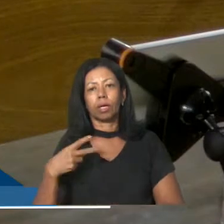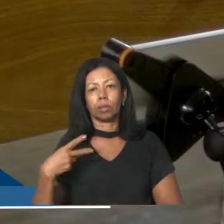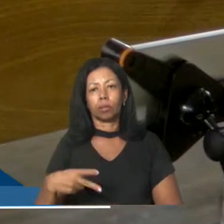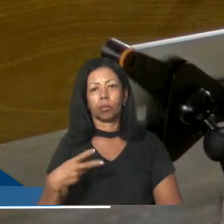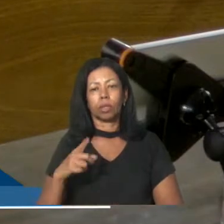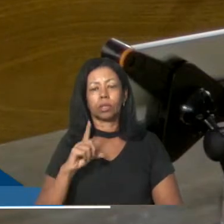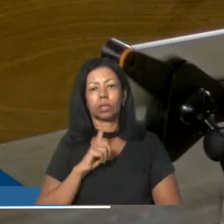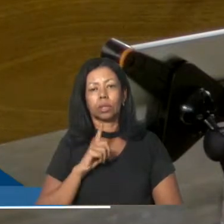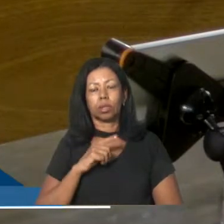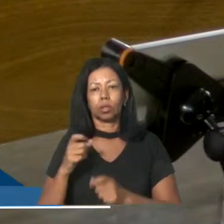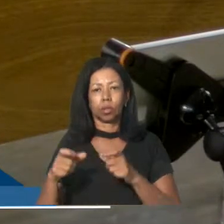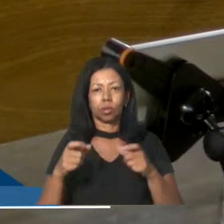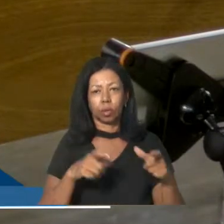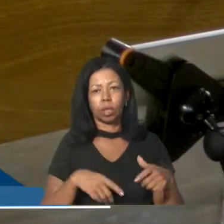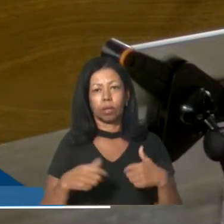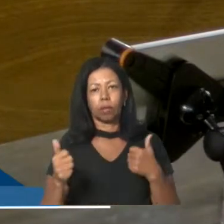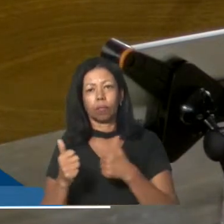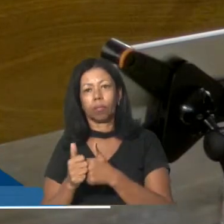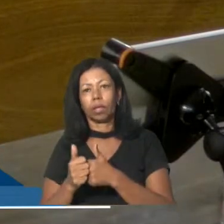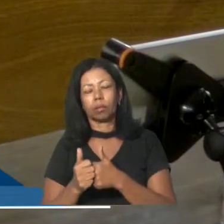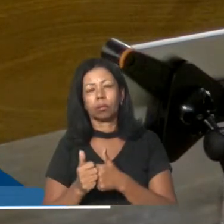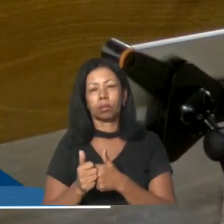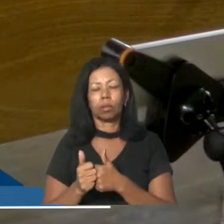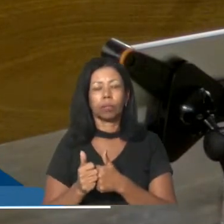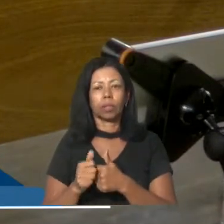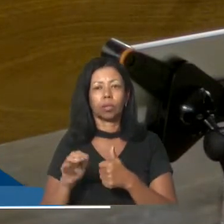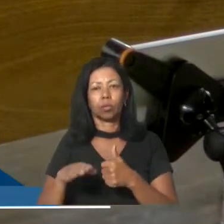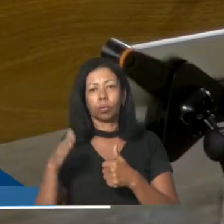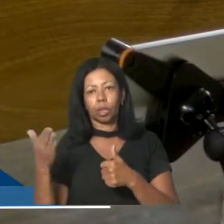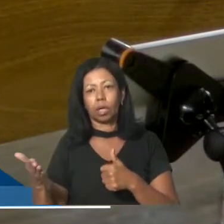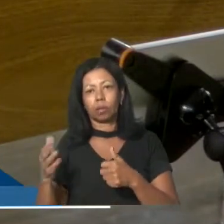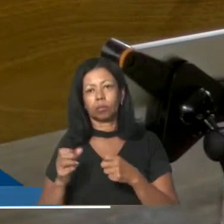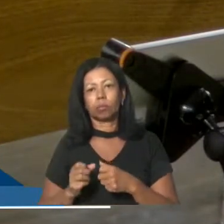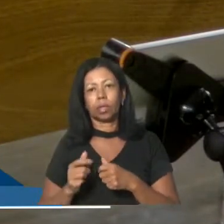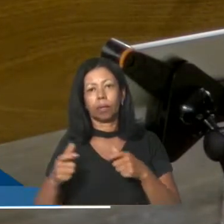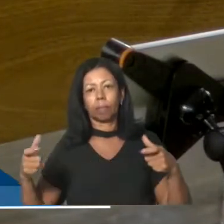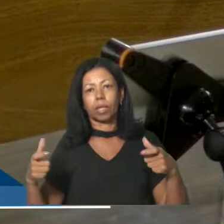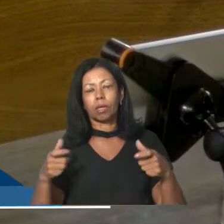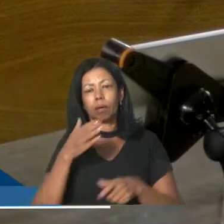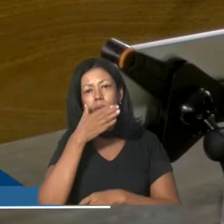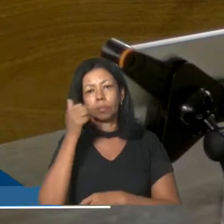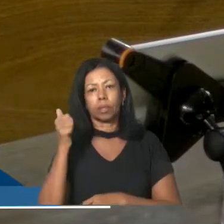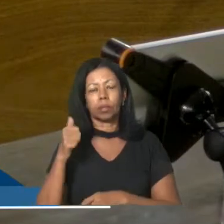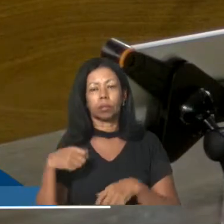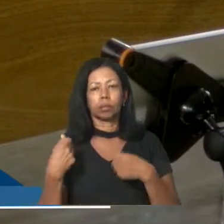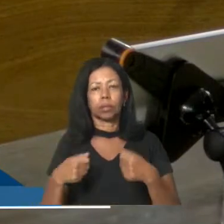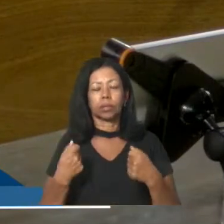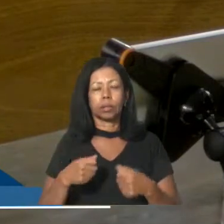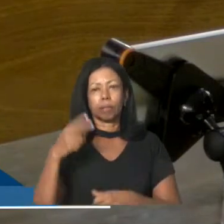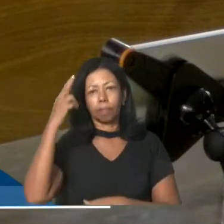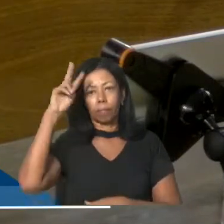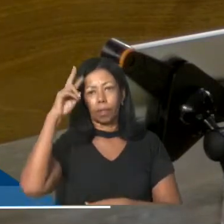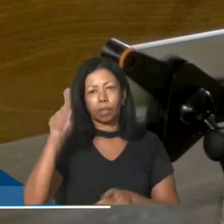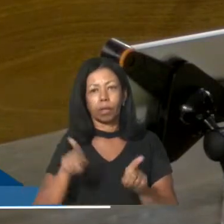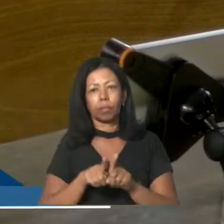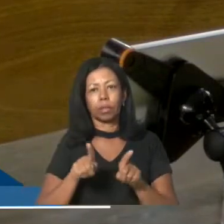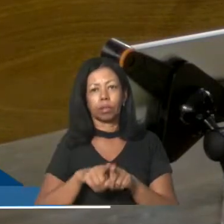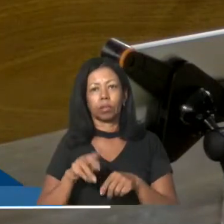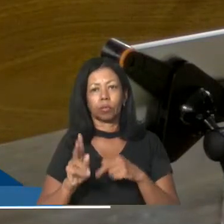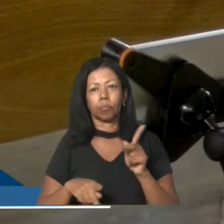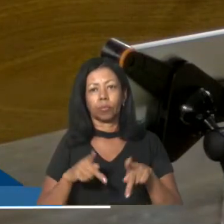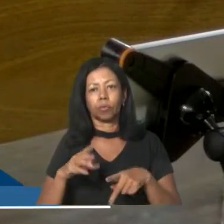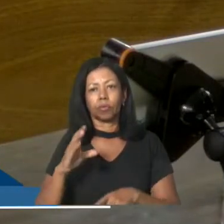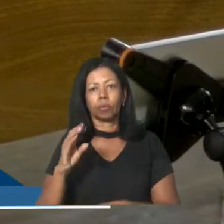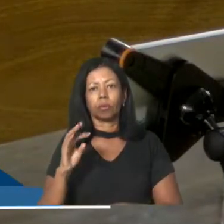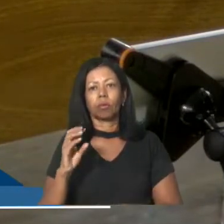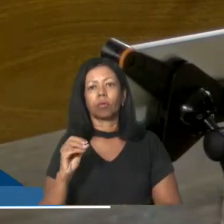espaço físico ali ao lado para poder ampliar, se necessário, para atender melhor a população. Lembrando também que o pessoal dos bairros Cotas